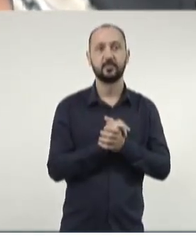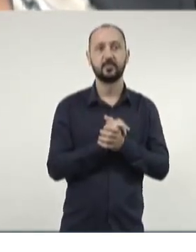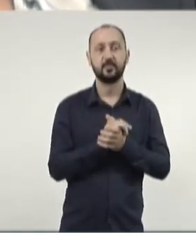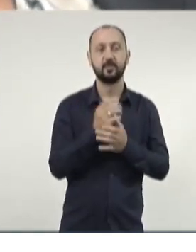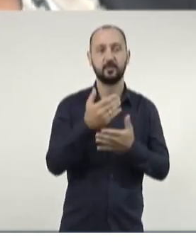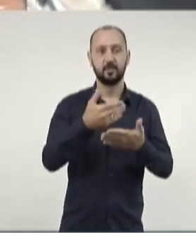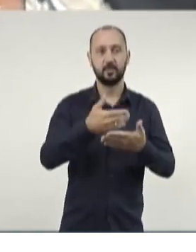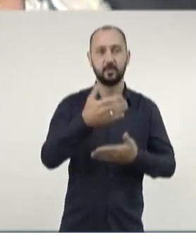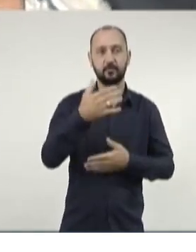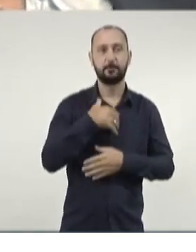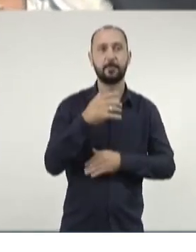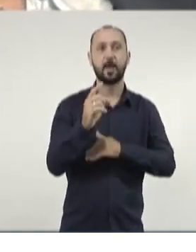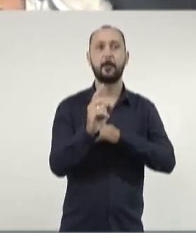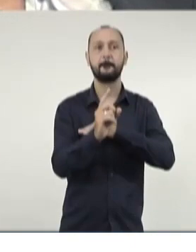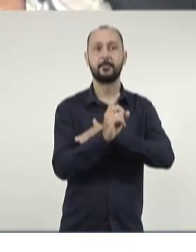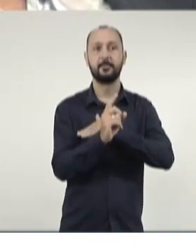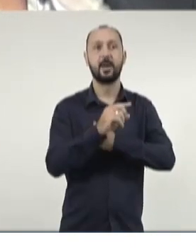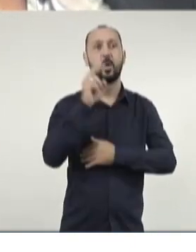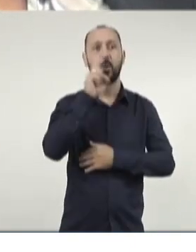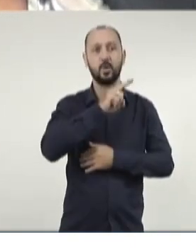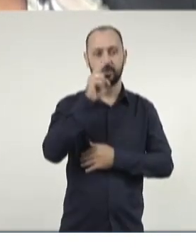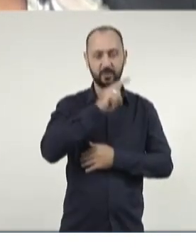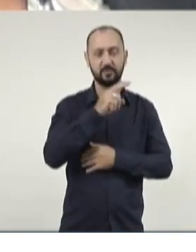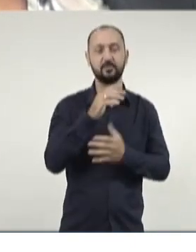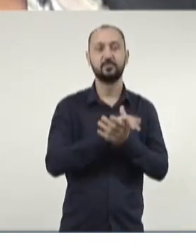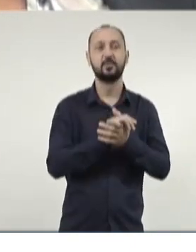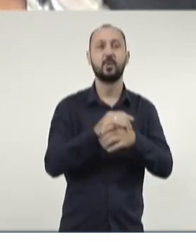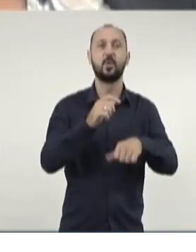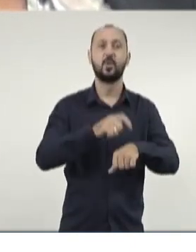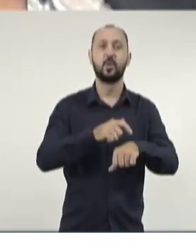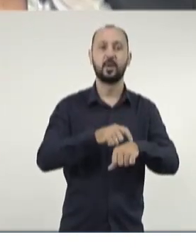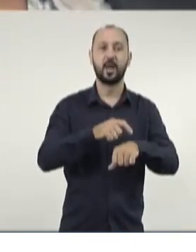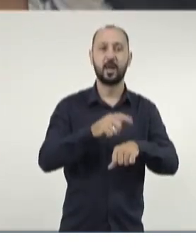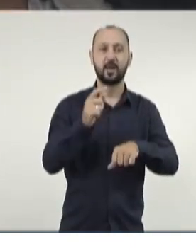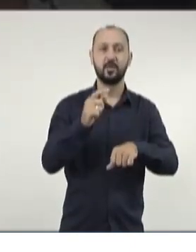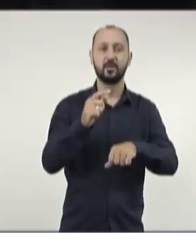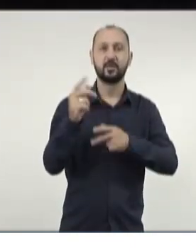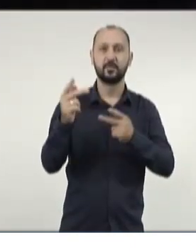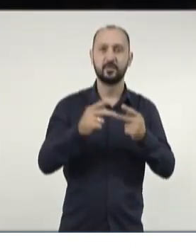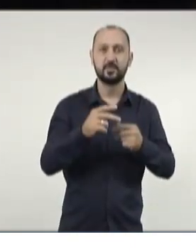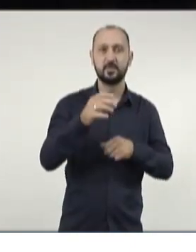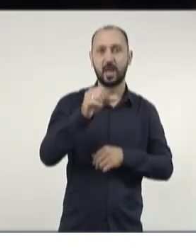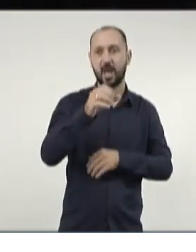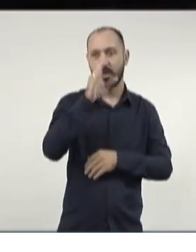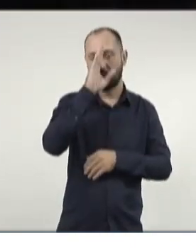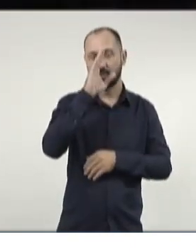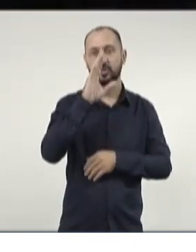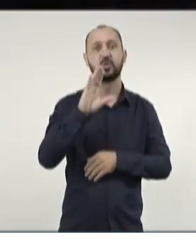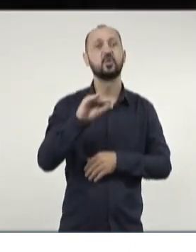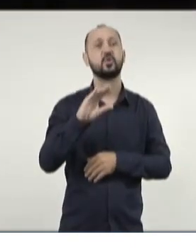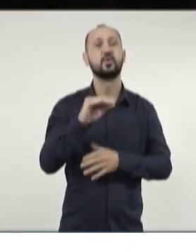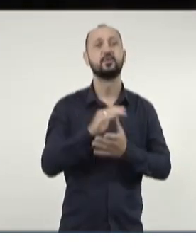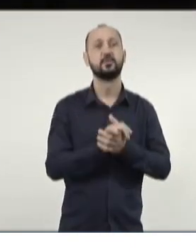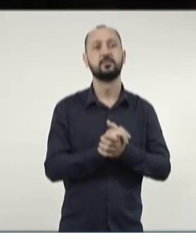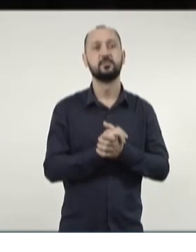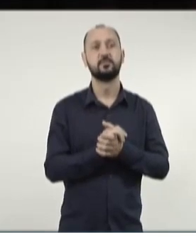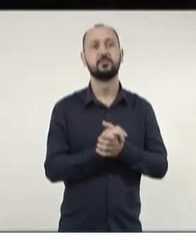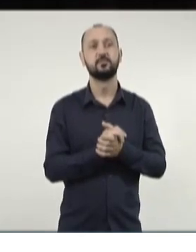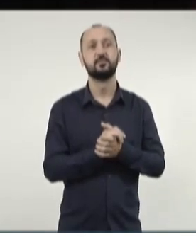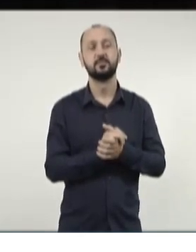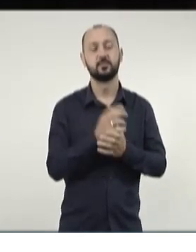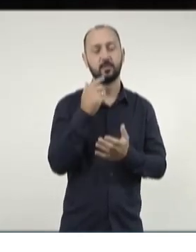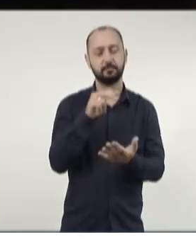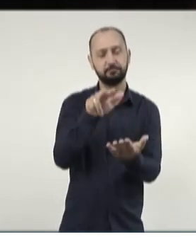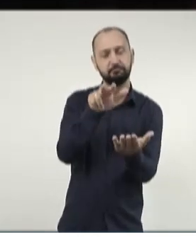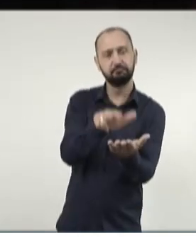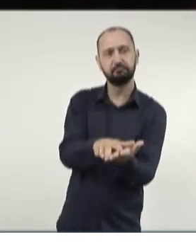um plantão e o horário de visita da noite é 9h. E quando tinha uma